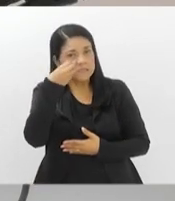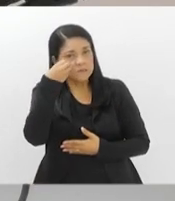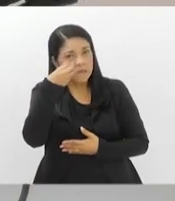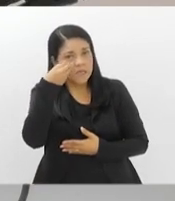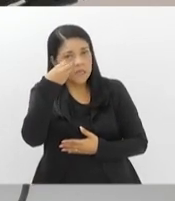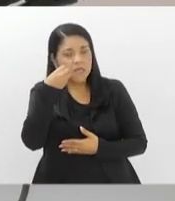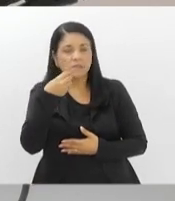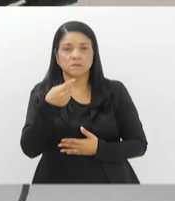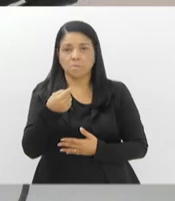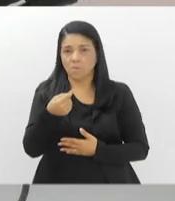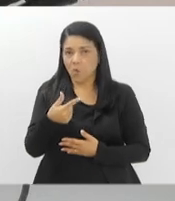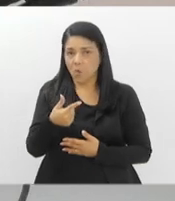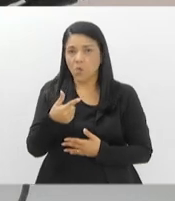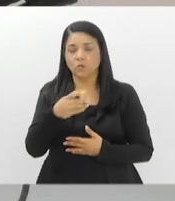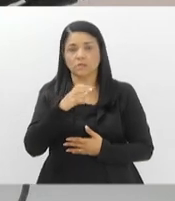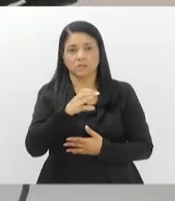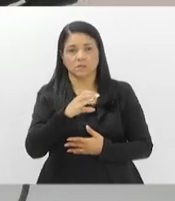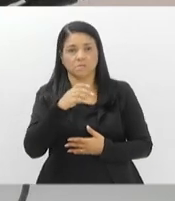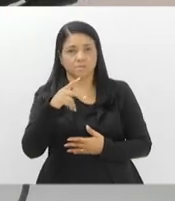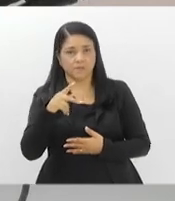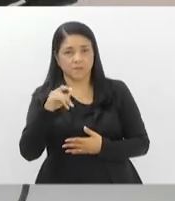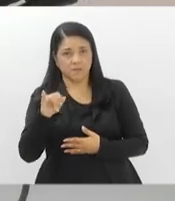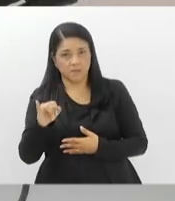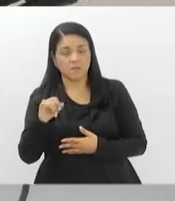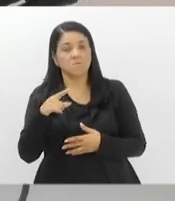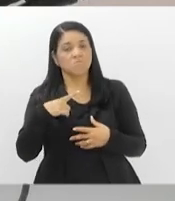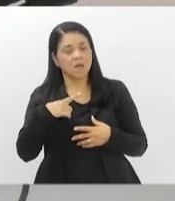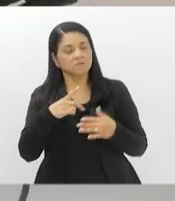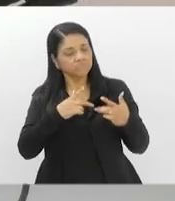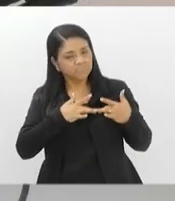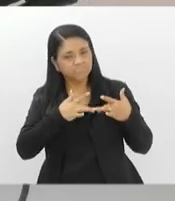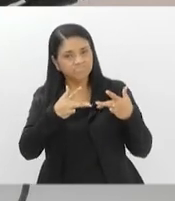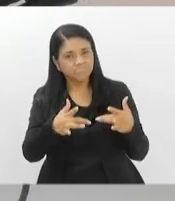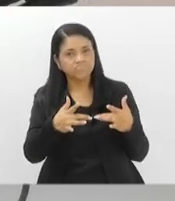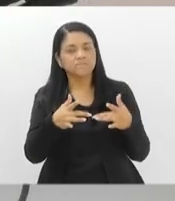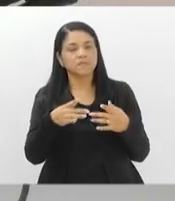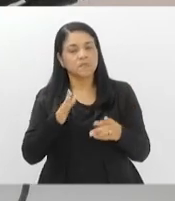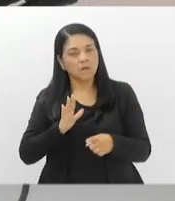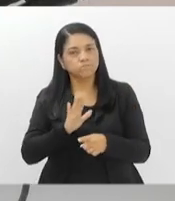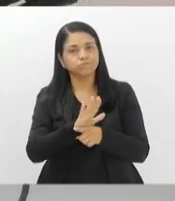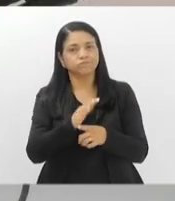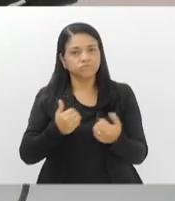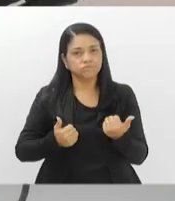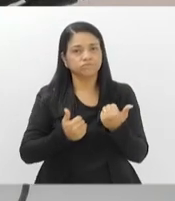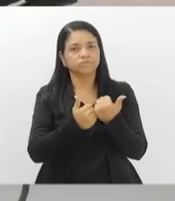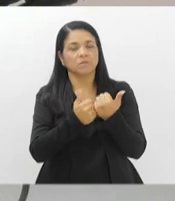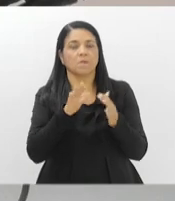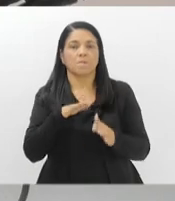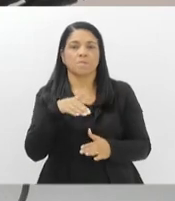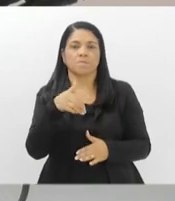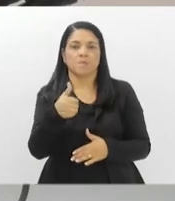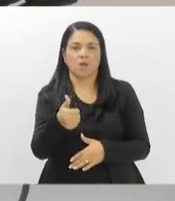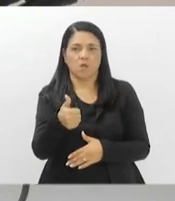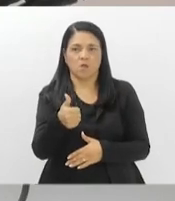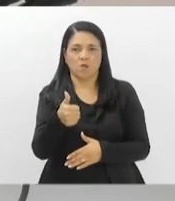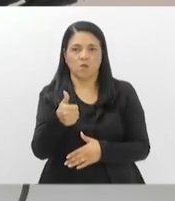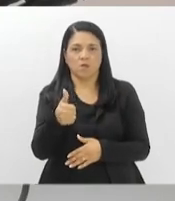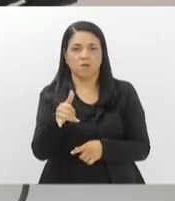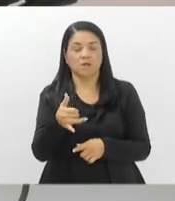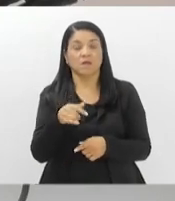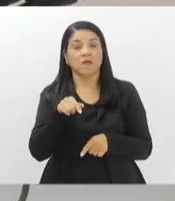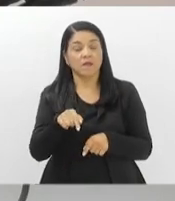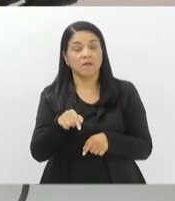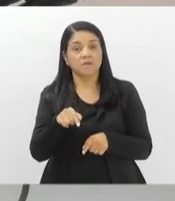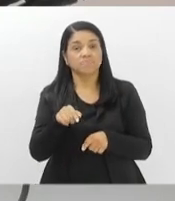questão de CPI mas tenho toda a prontidão em est contribuindo da melhor forma possível porque a